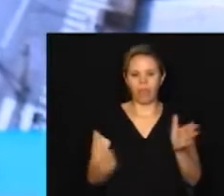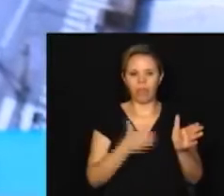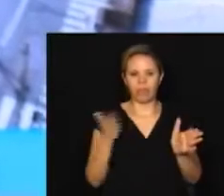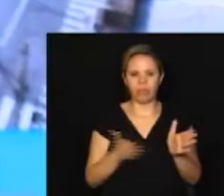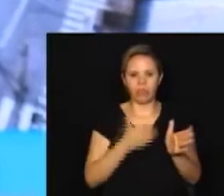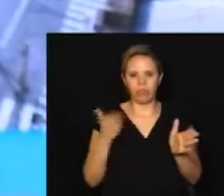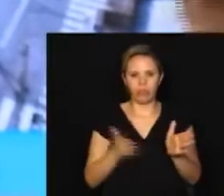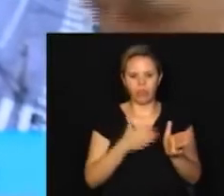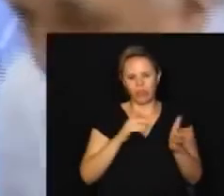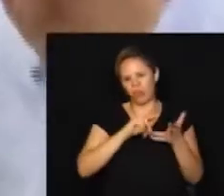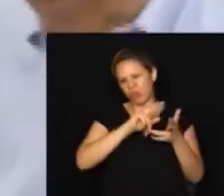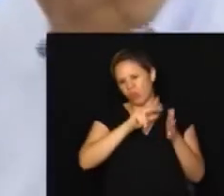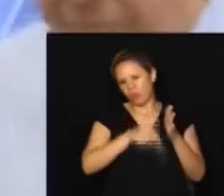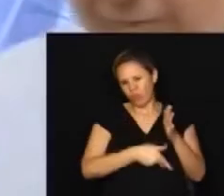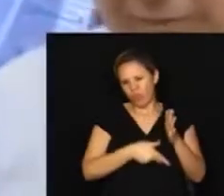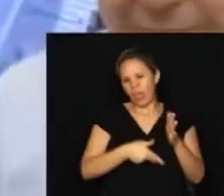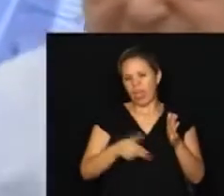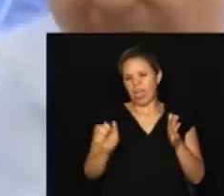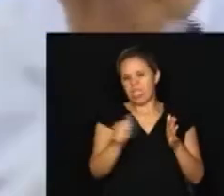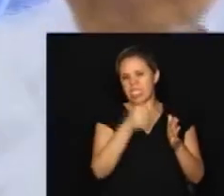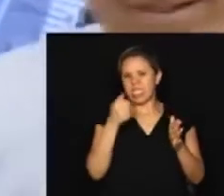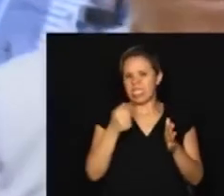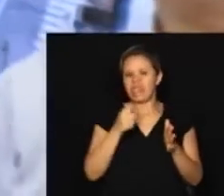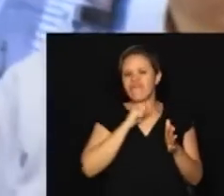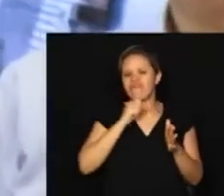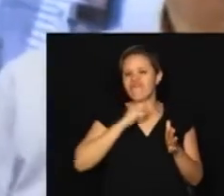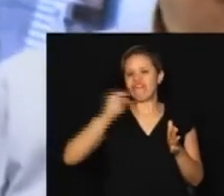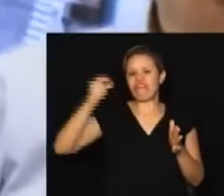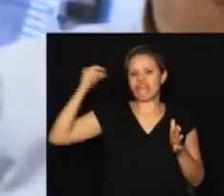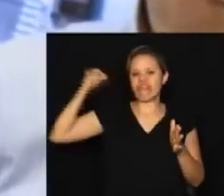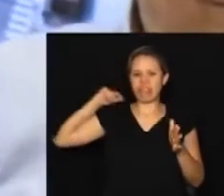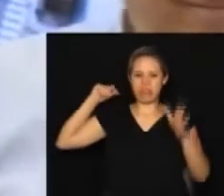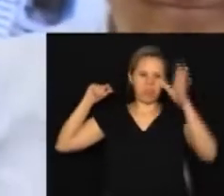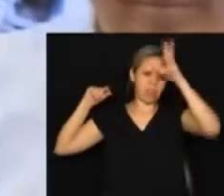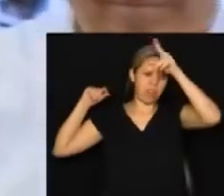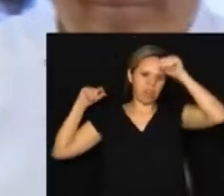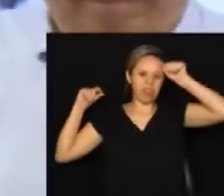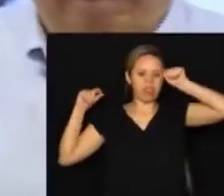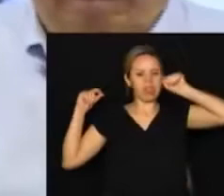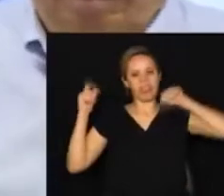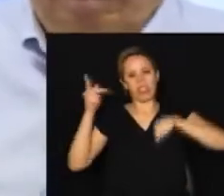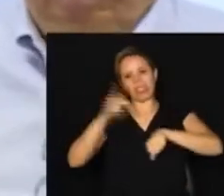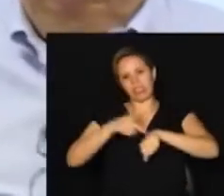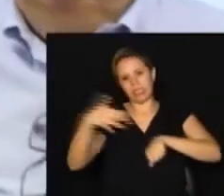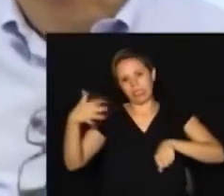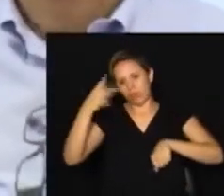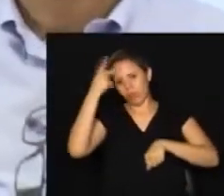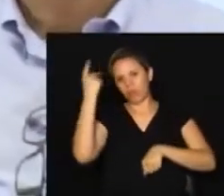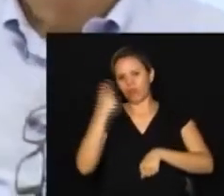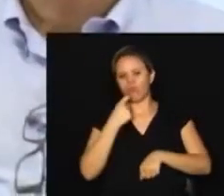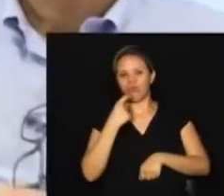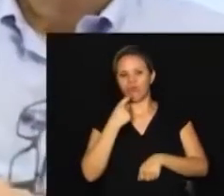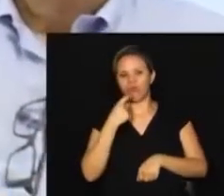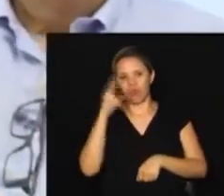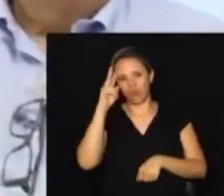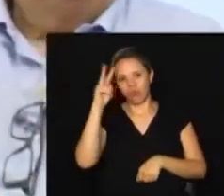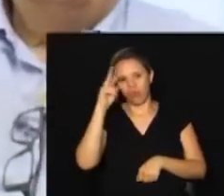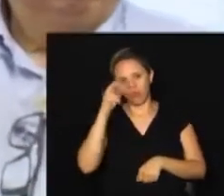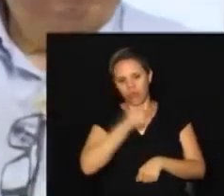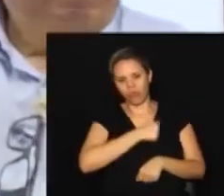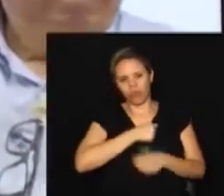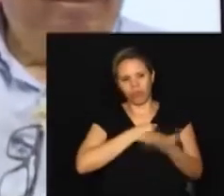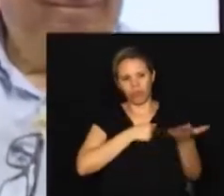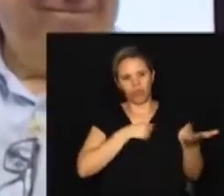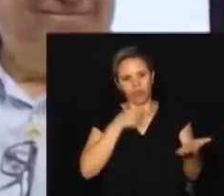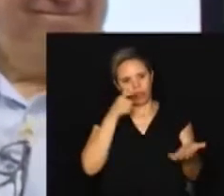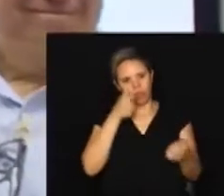Franciscana, Duquesa, Colúmbia, Negrita e o Guaraná Cristal. os campineiros mais saudosistas aí que estão